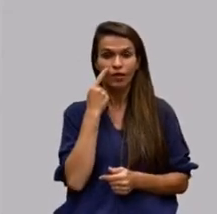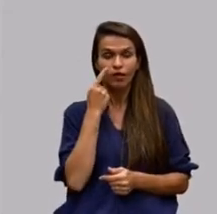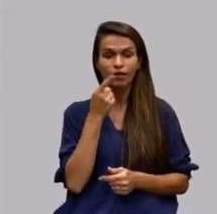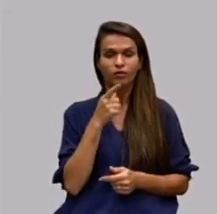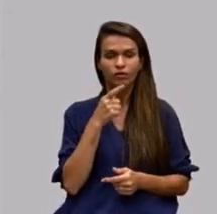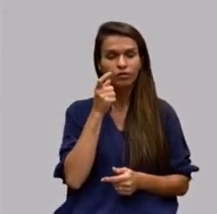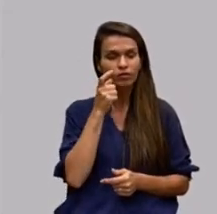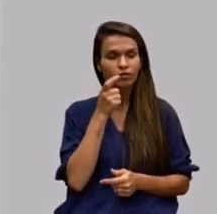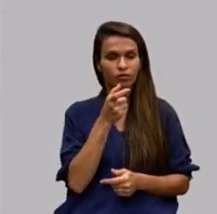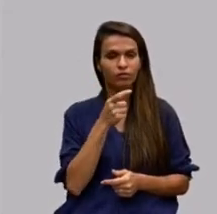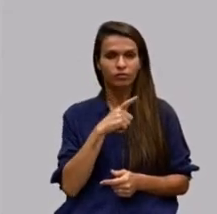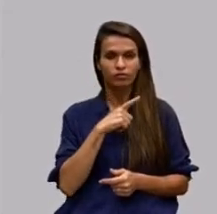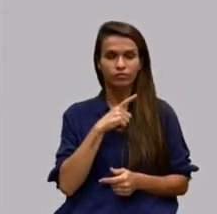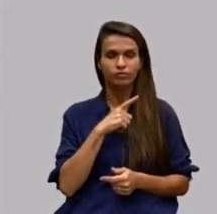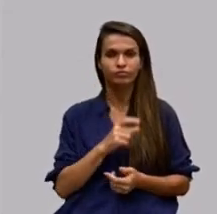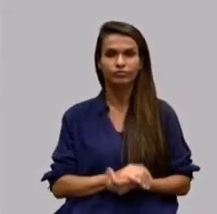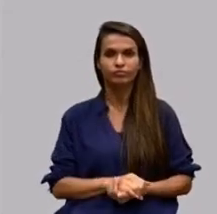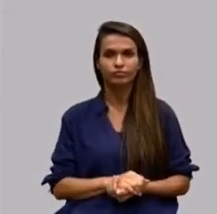interessa muito.